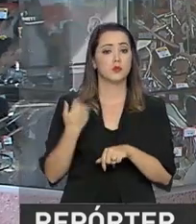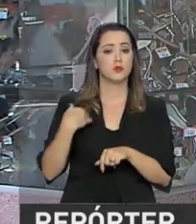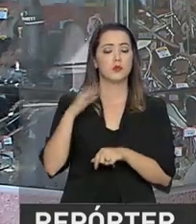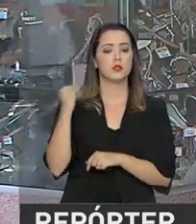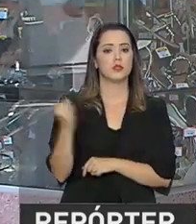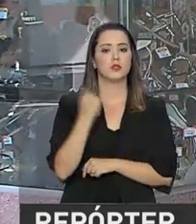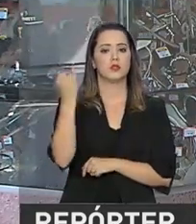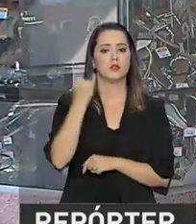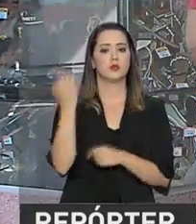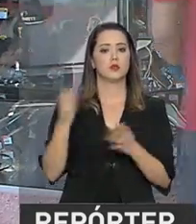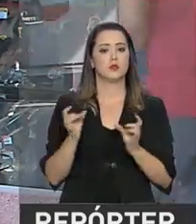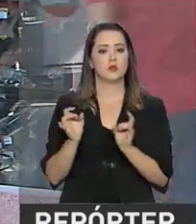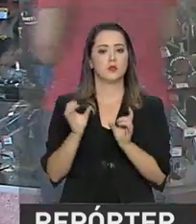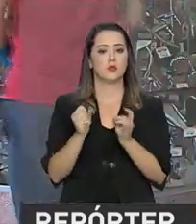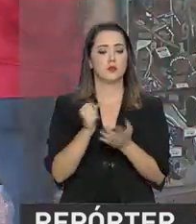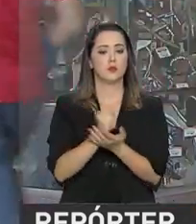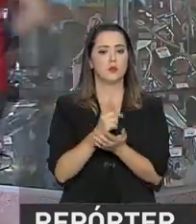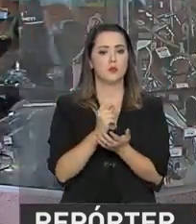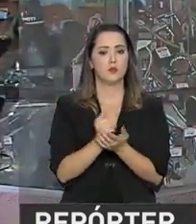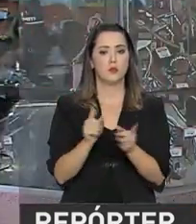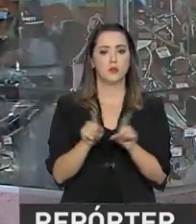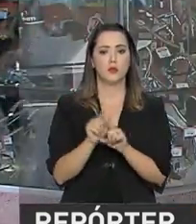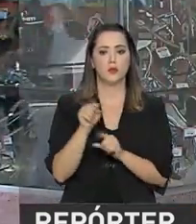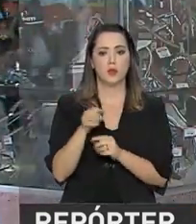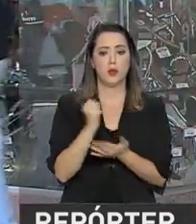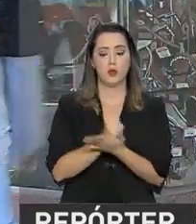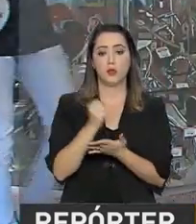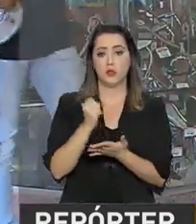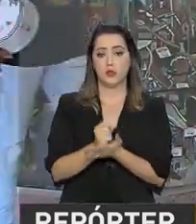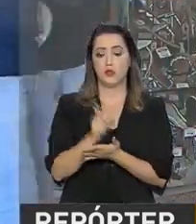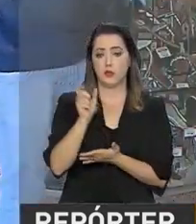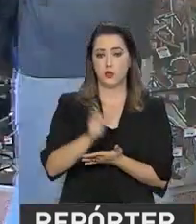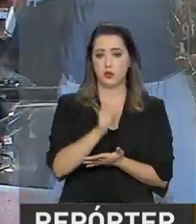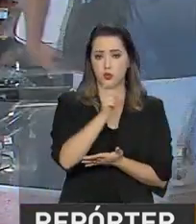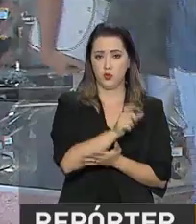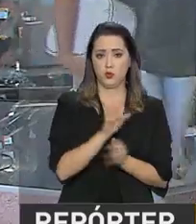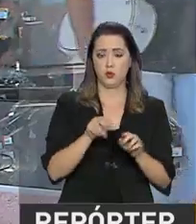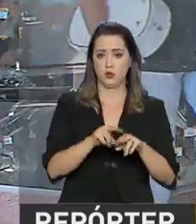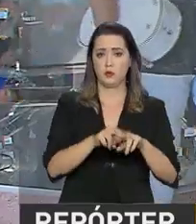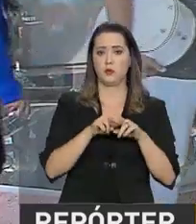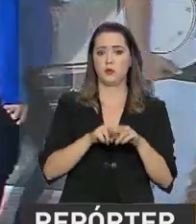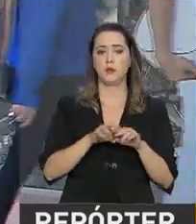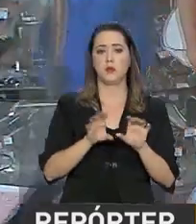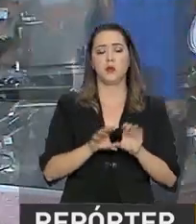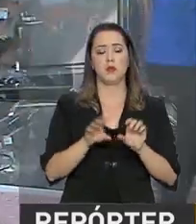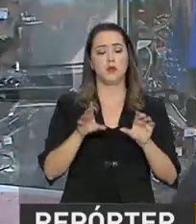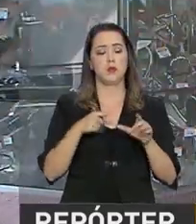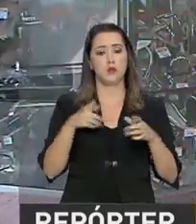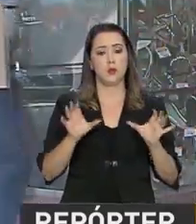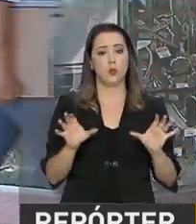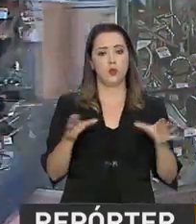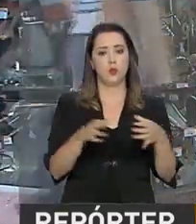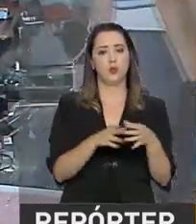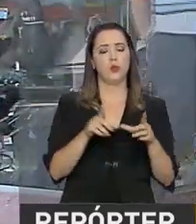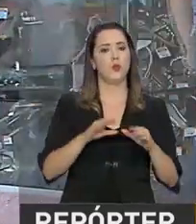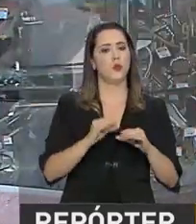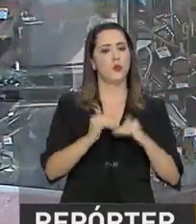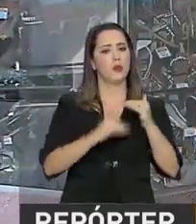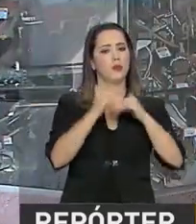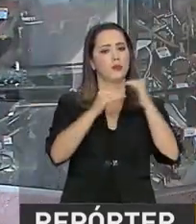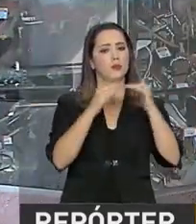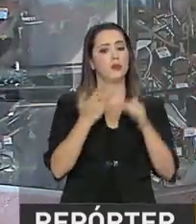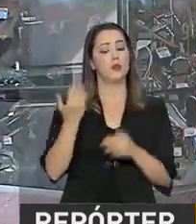importante do varejo nacional a contratação de trabalhadores temporários pelo setor deve ser maior este ano com mais de